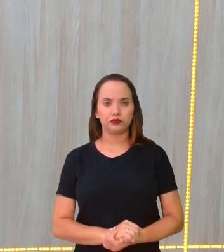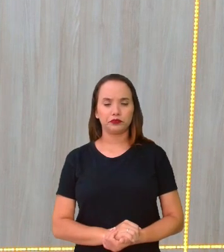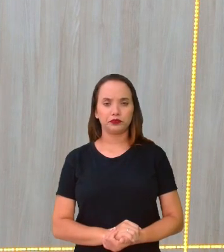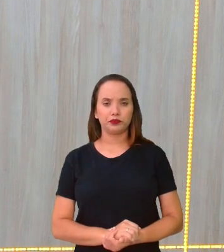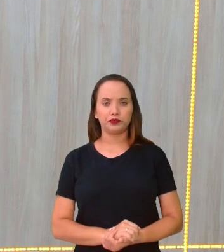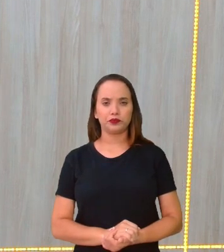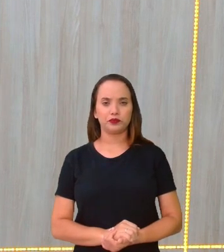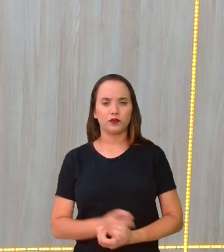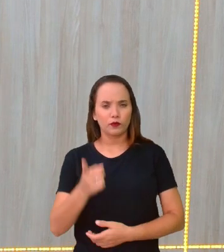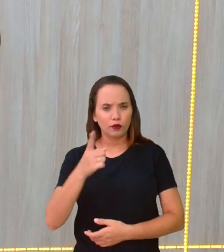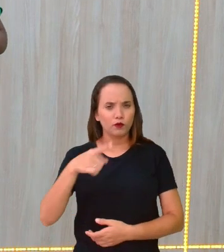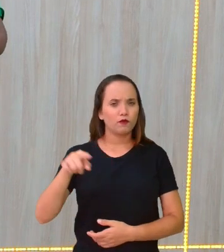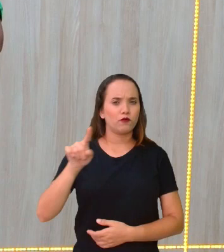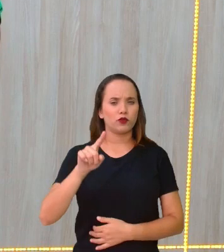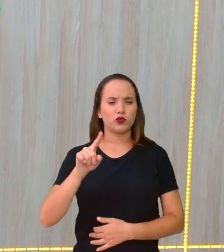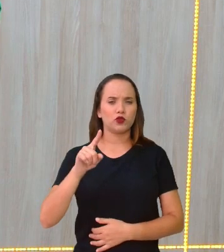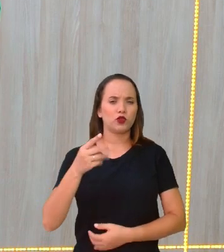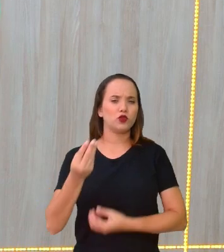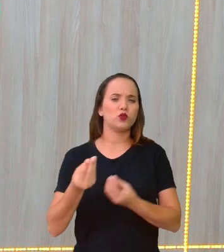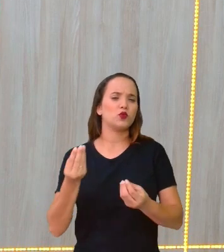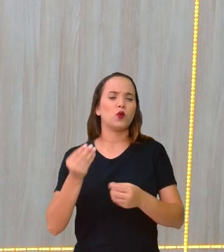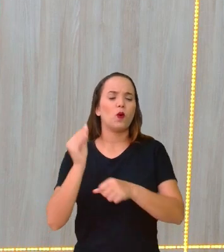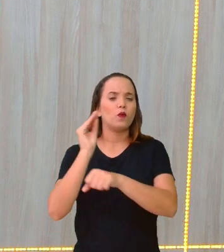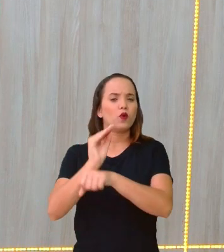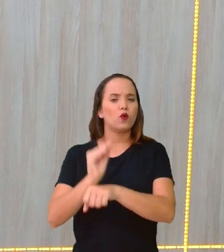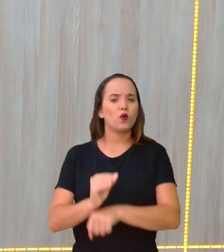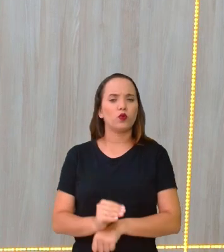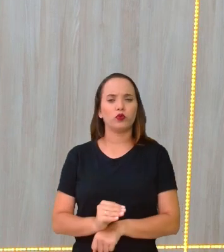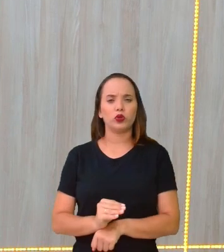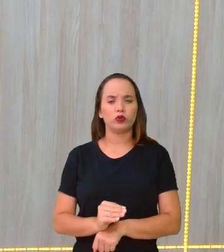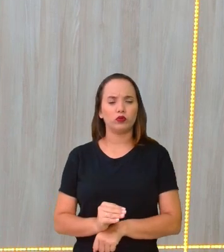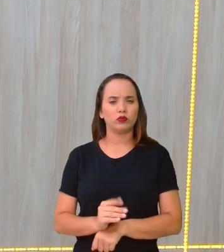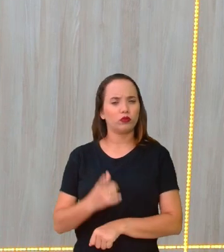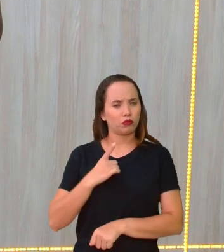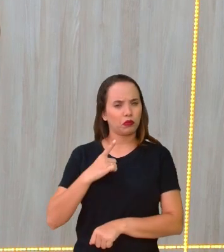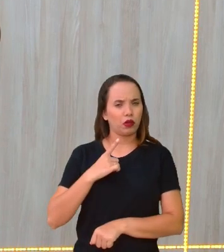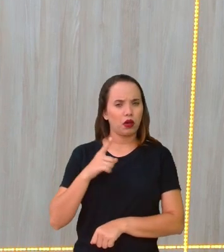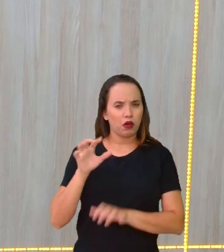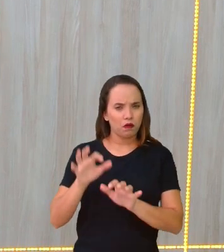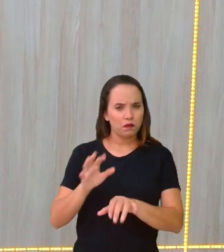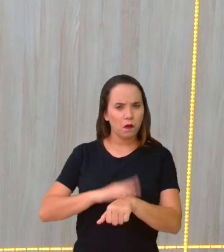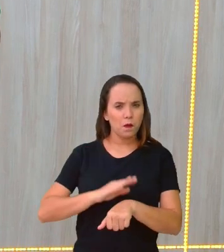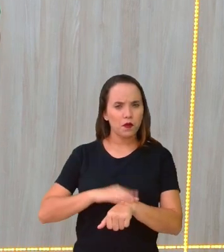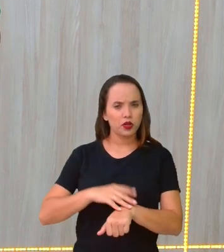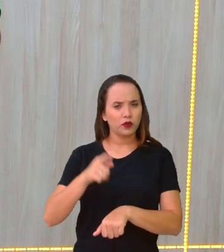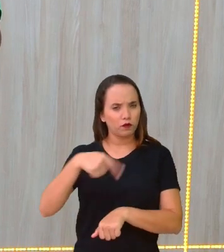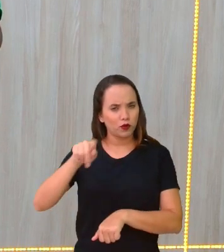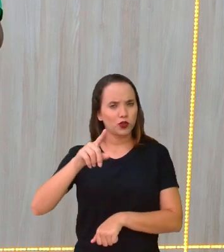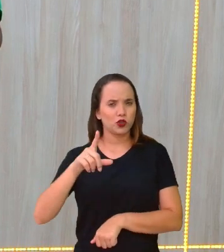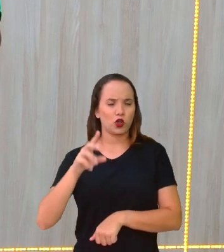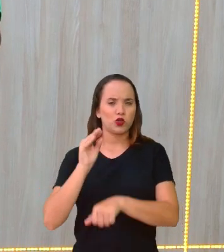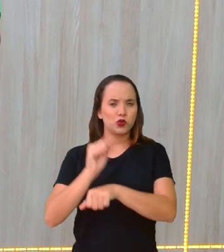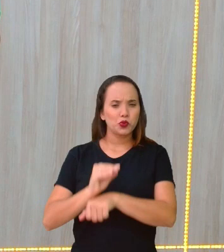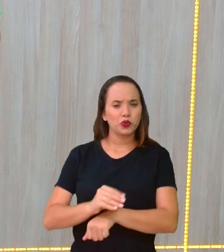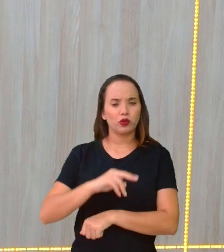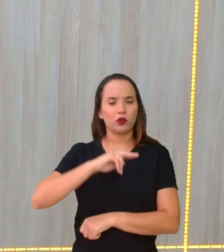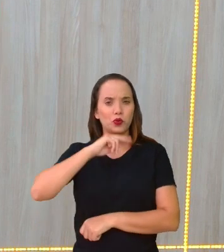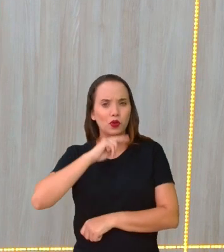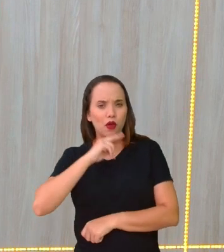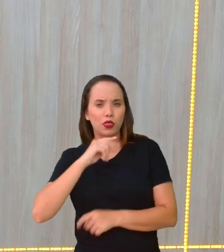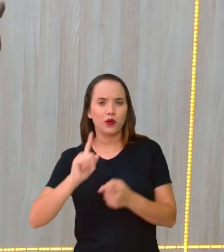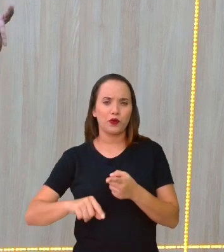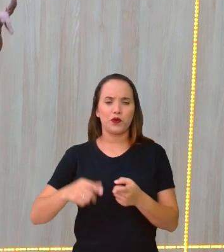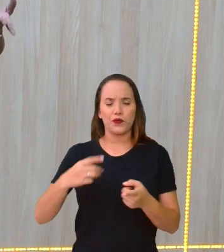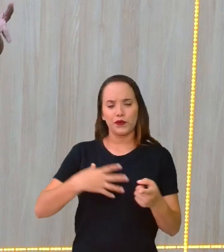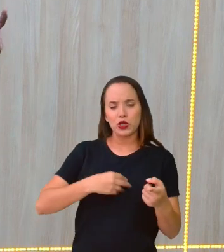avós, né? Vocês cuidam tem esse momento do cuidar do cabelo com seus filhos, seus netos, suas